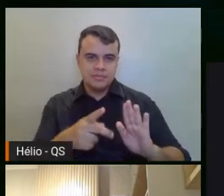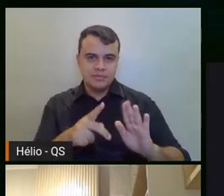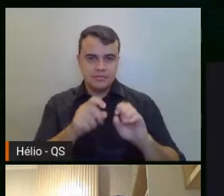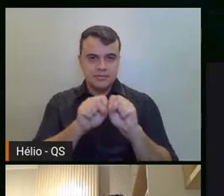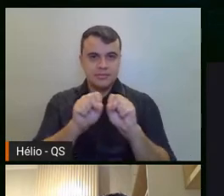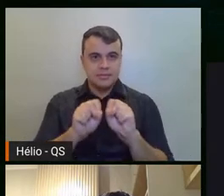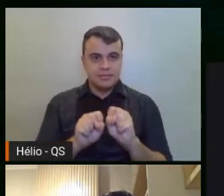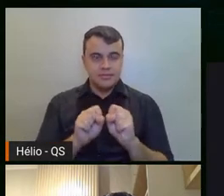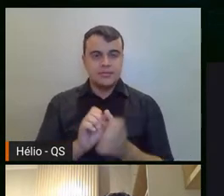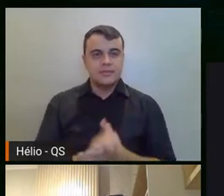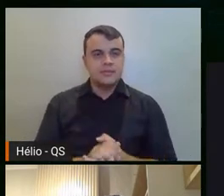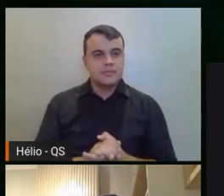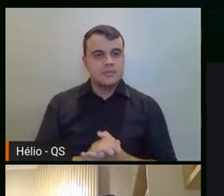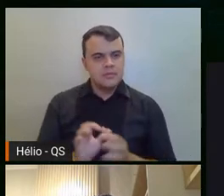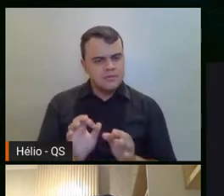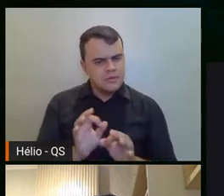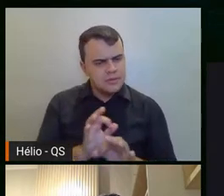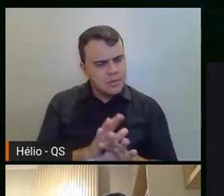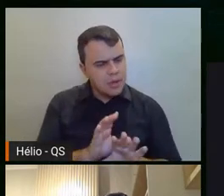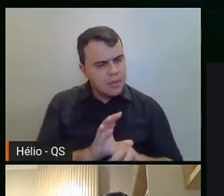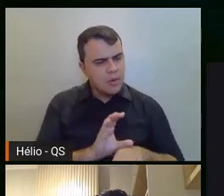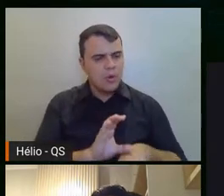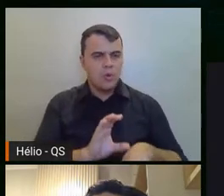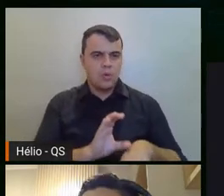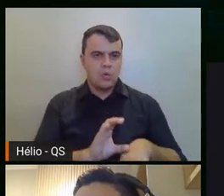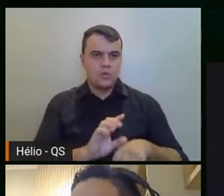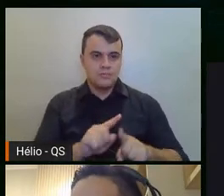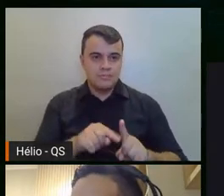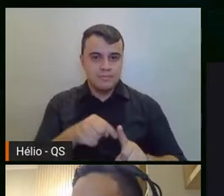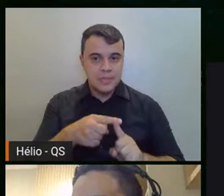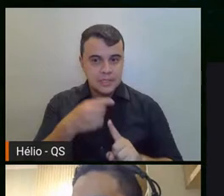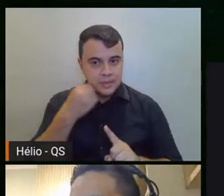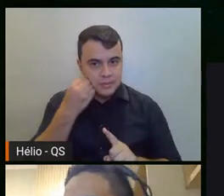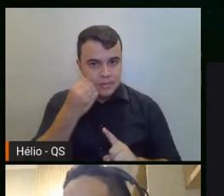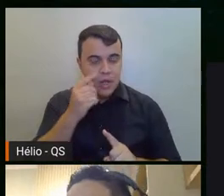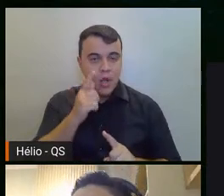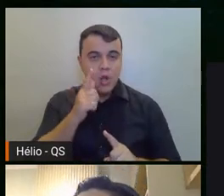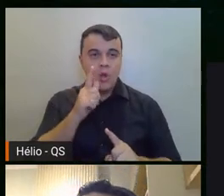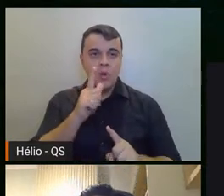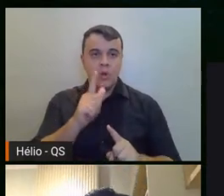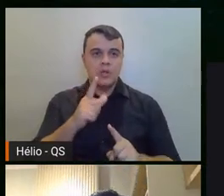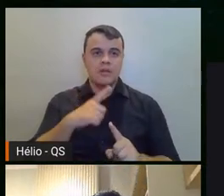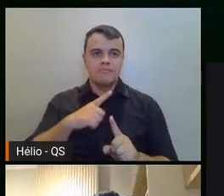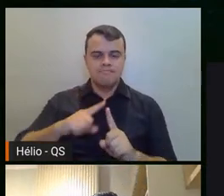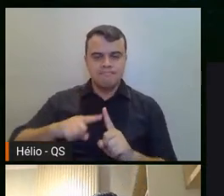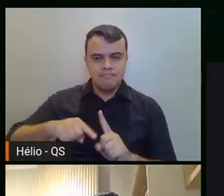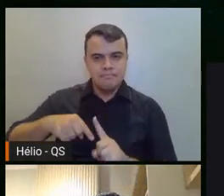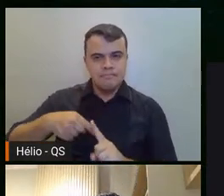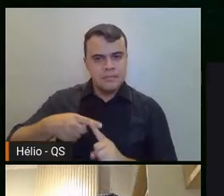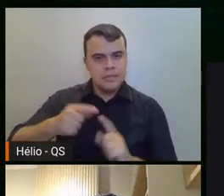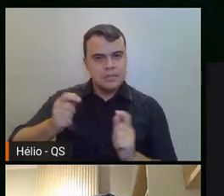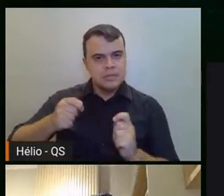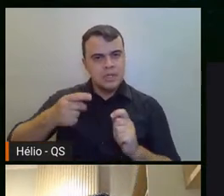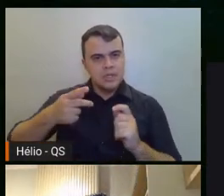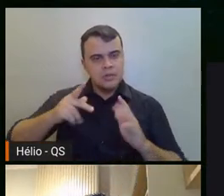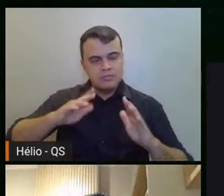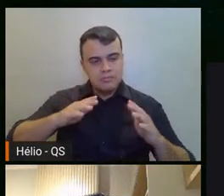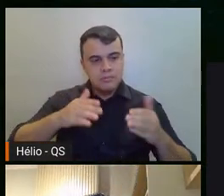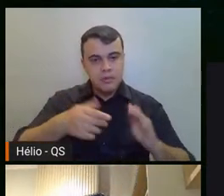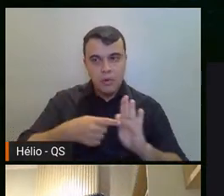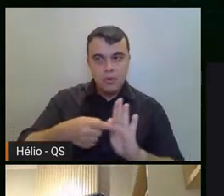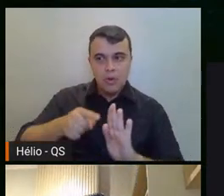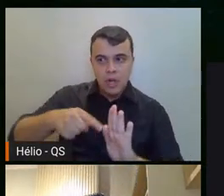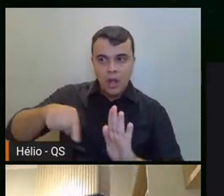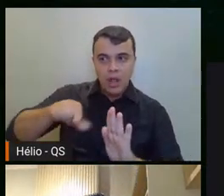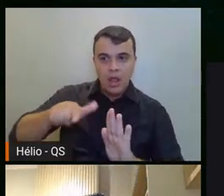plataforma Então concluam galera Porque quanto mais experiências vocês concluírem mas vai deixar o seu perfil em evidências para as empresas